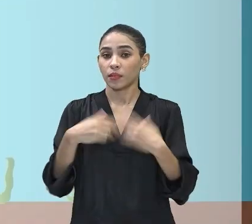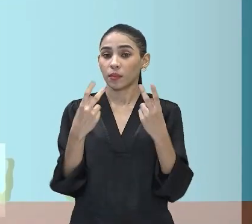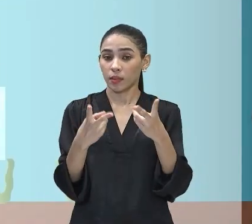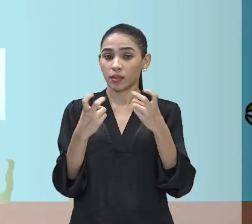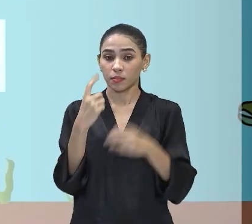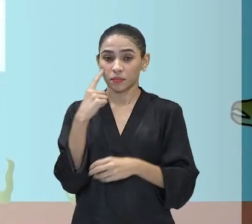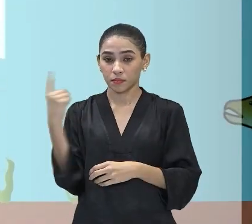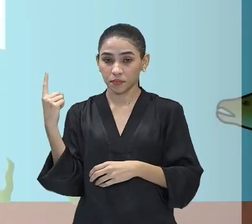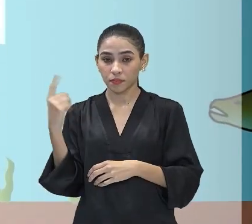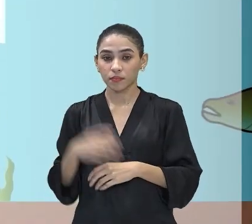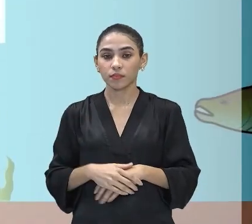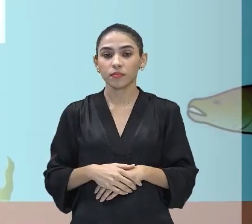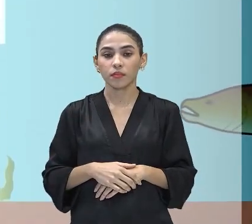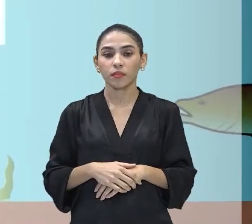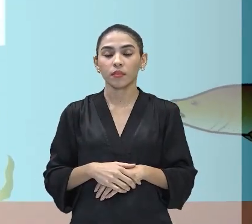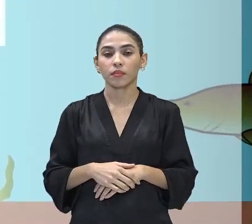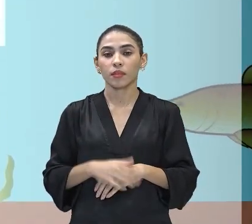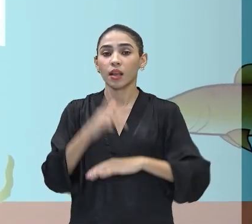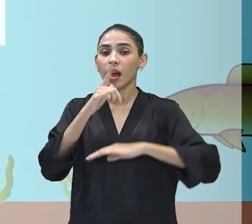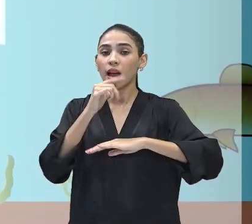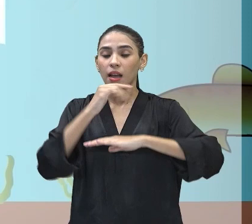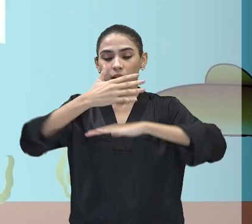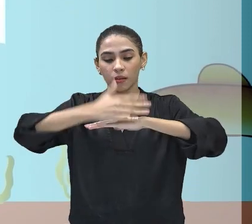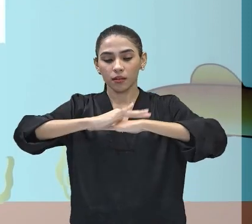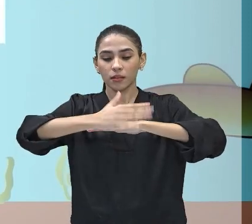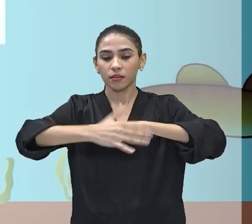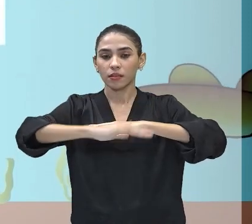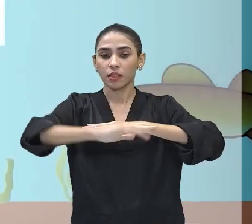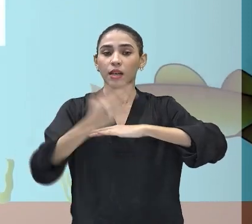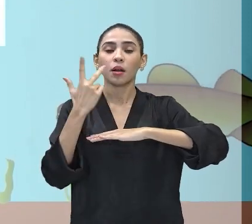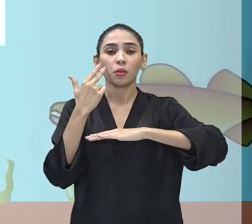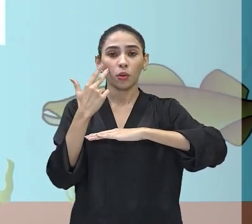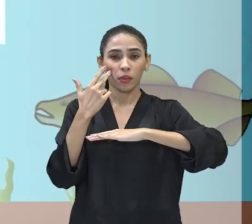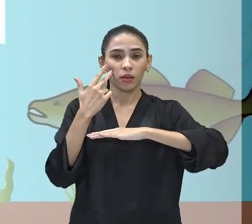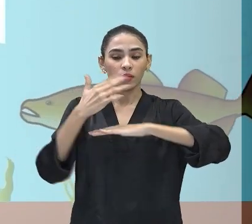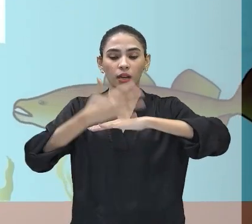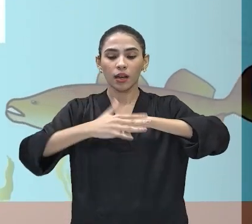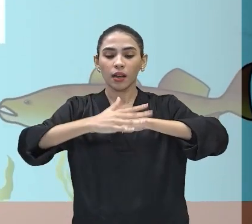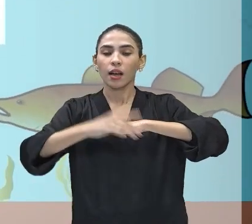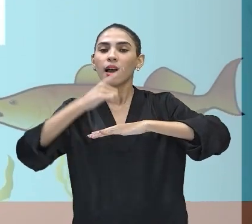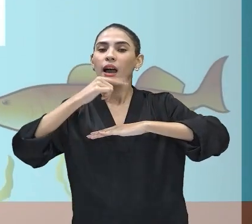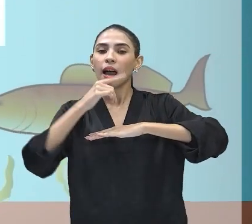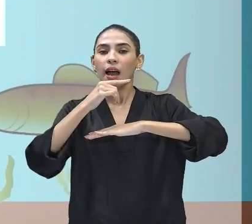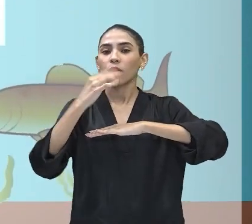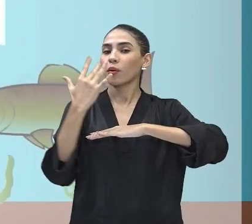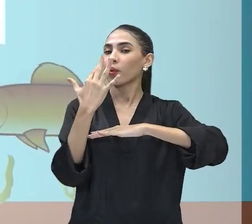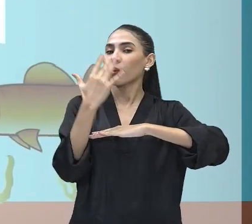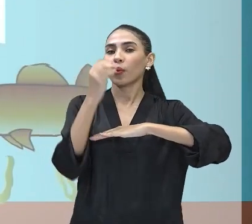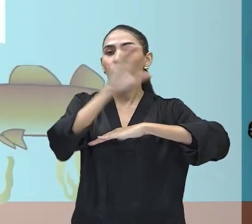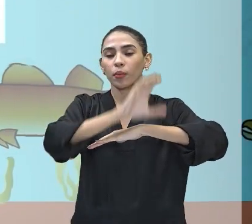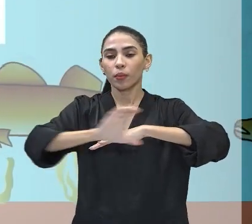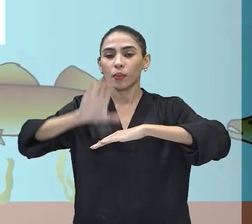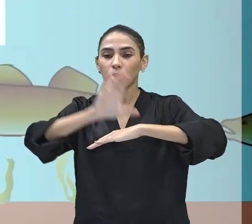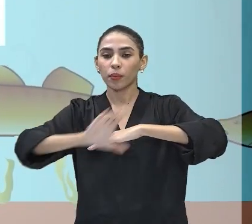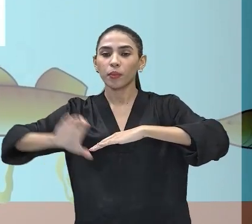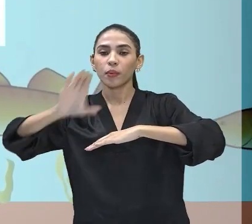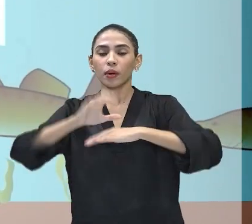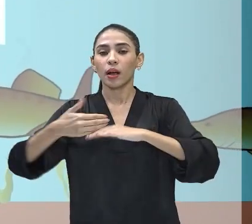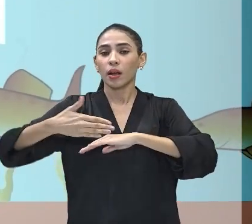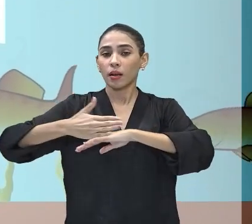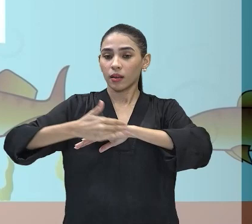aí Primeiramente um lago normal observa a água a cor da água a quantidade de